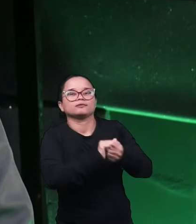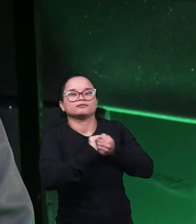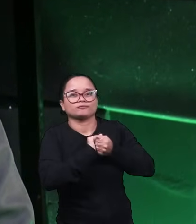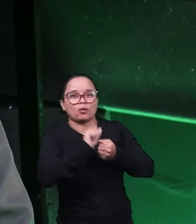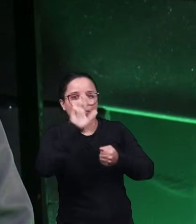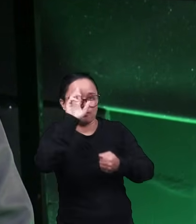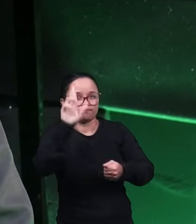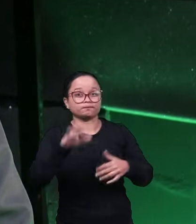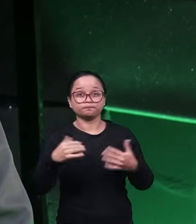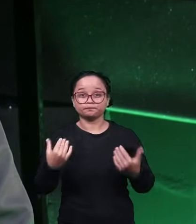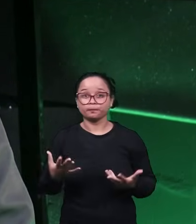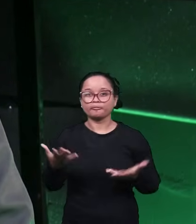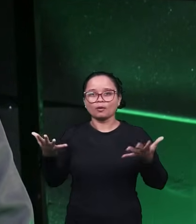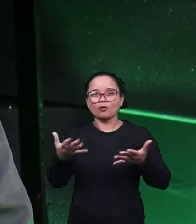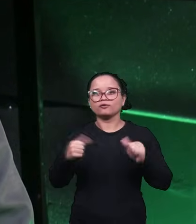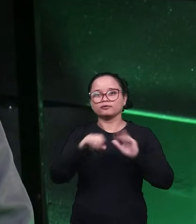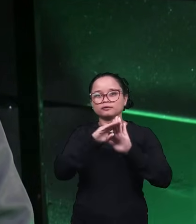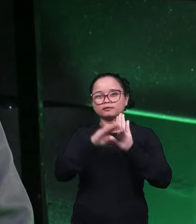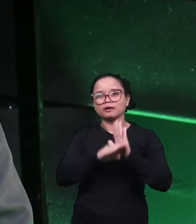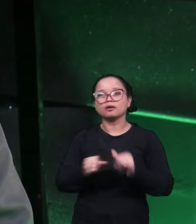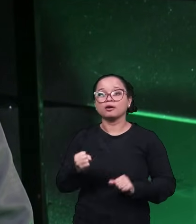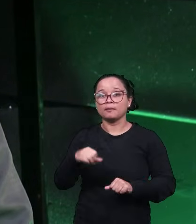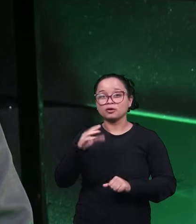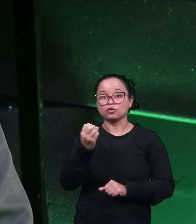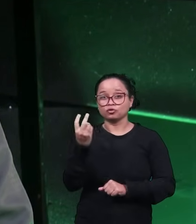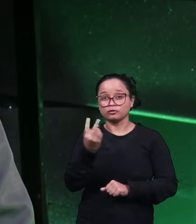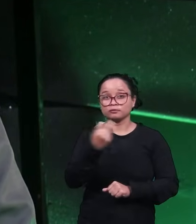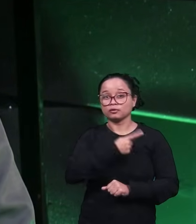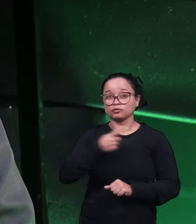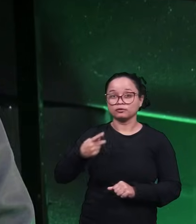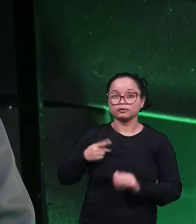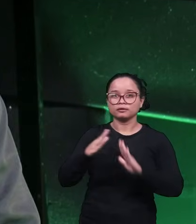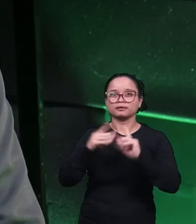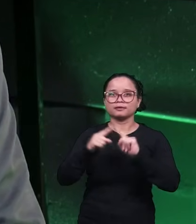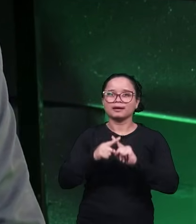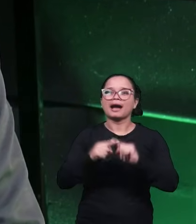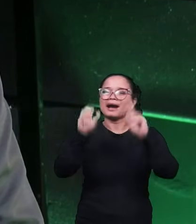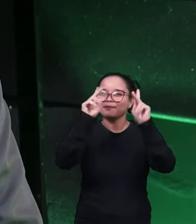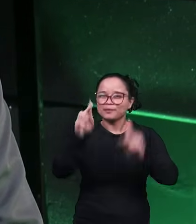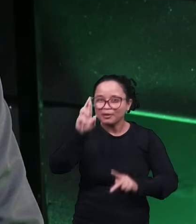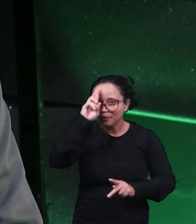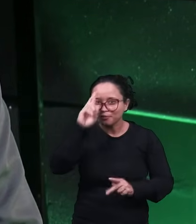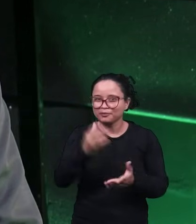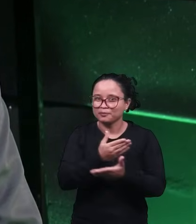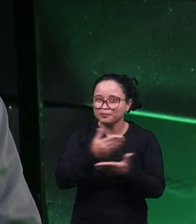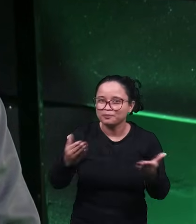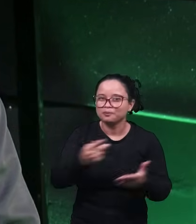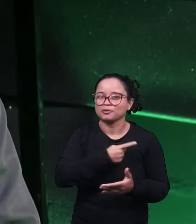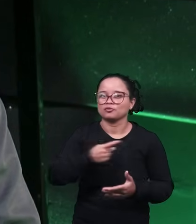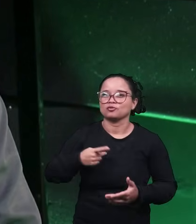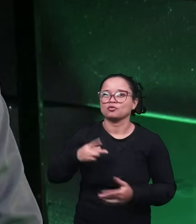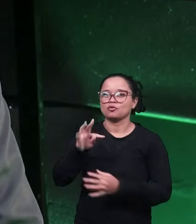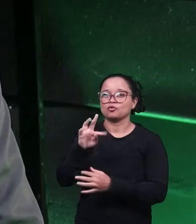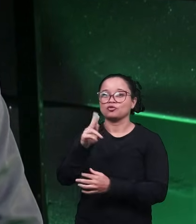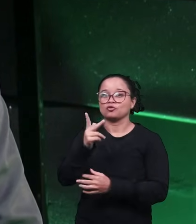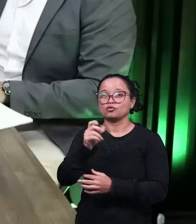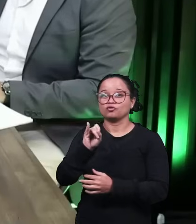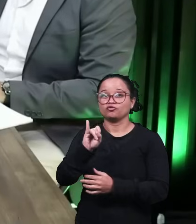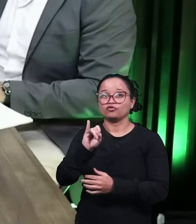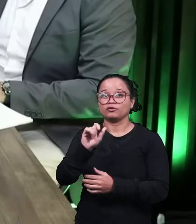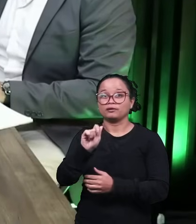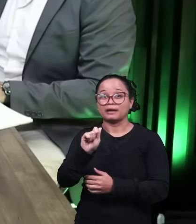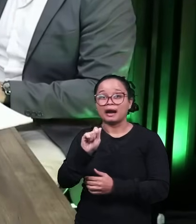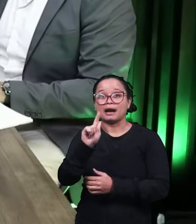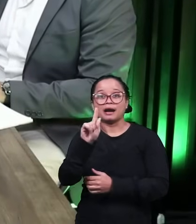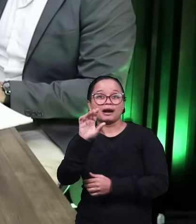nós estamos aqui nesse episódio com mais dois pastores da igreja. A paz do Senhor, pastor Tiago Coelho, seja bem-vindo. Que